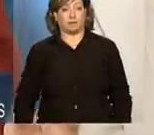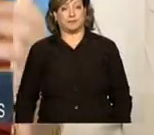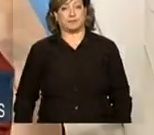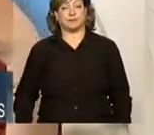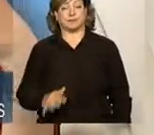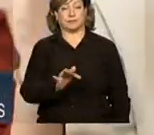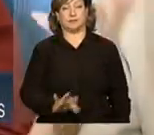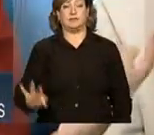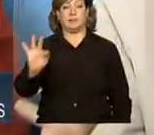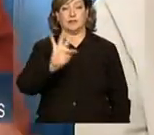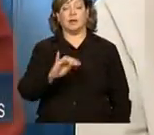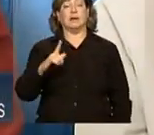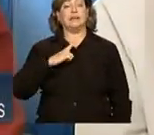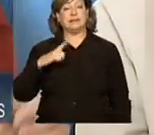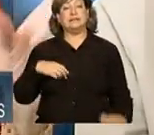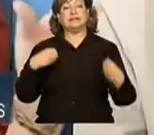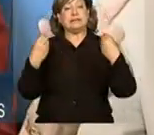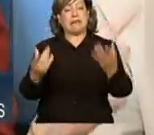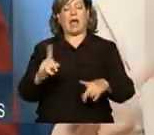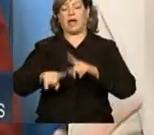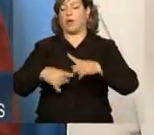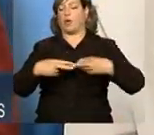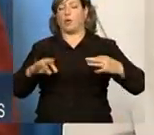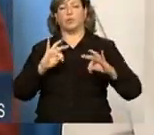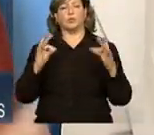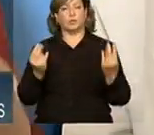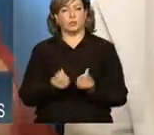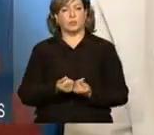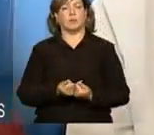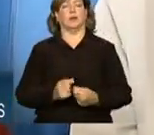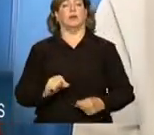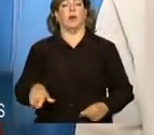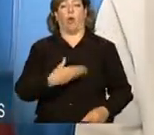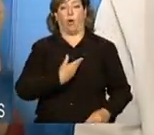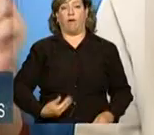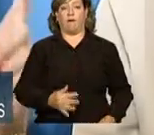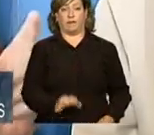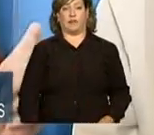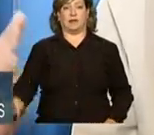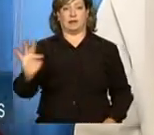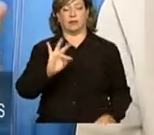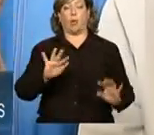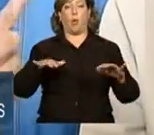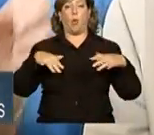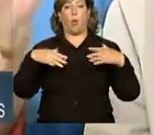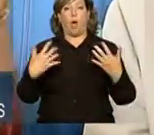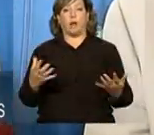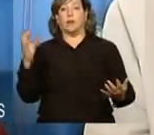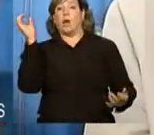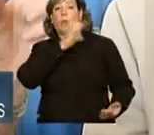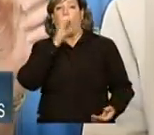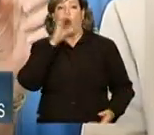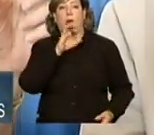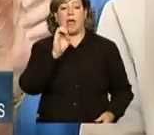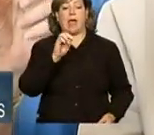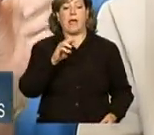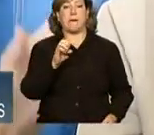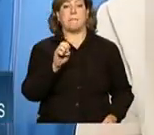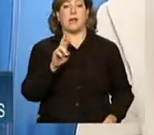o governo federal dá todos esses recursos. Além disso, o governo federal, quando é reconhecida a emergência, dá um